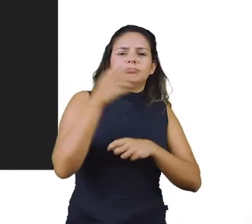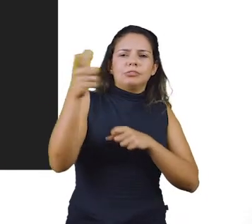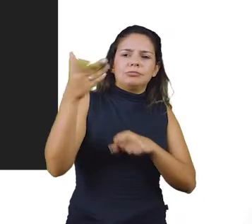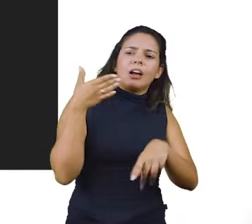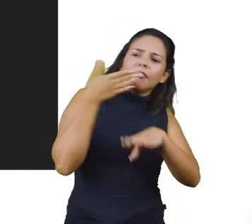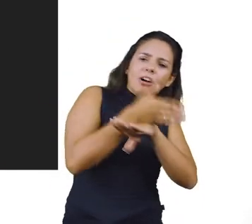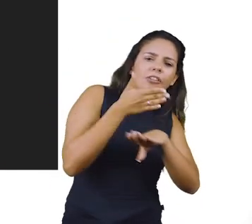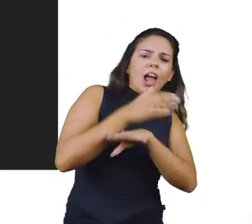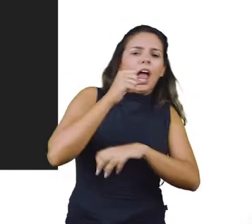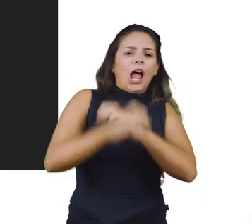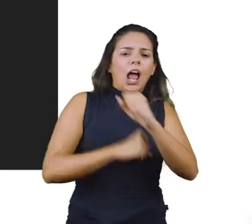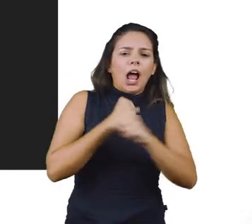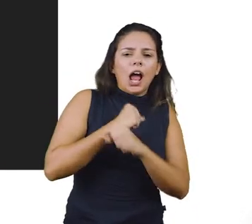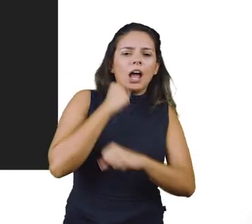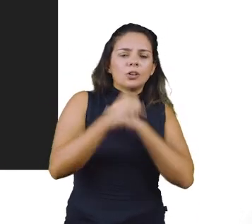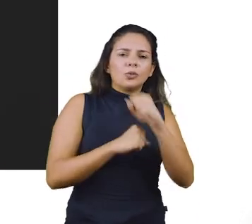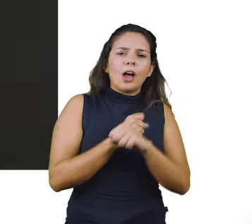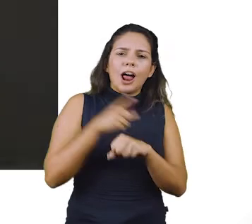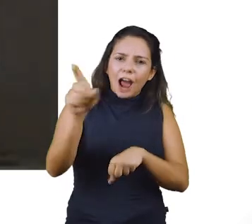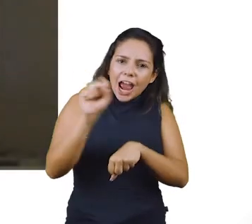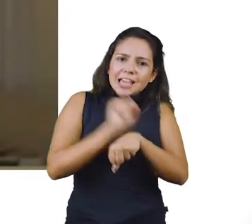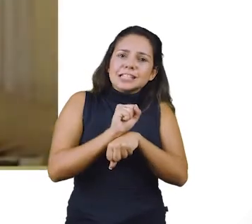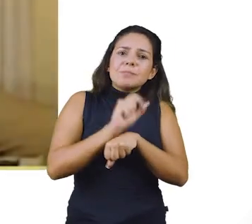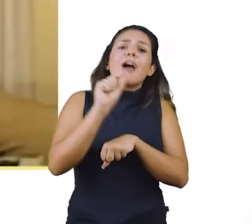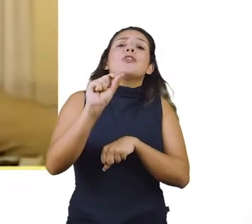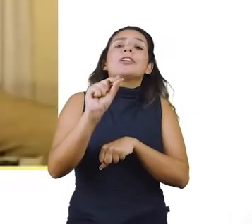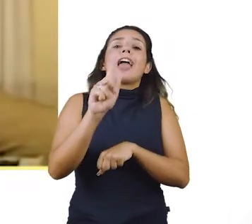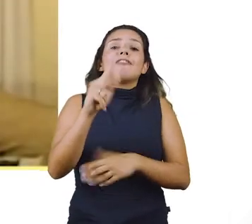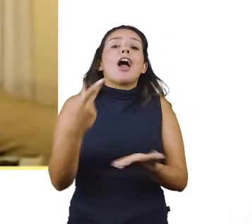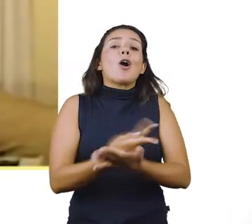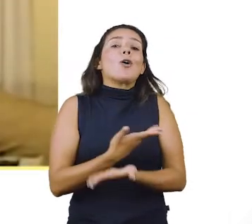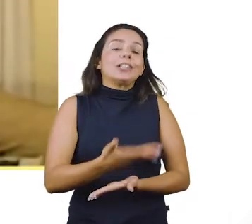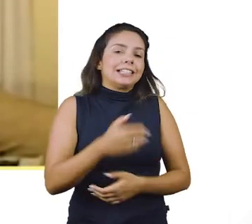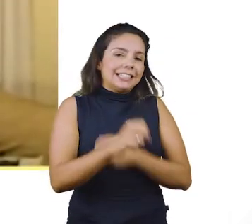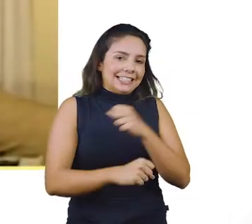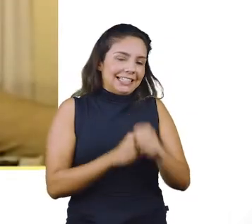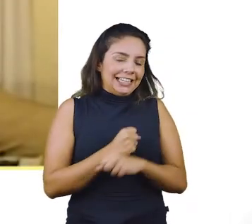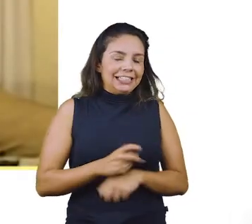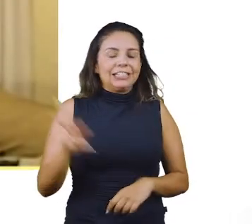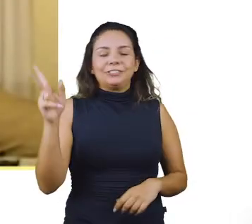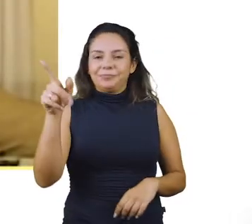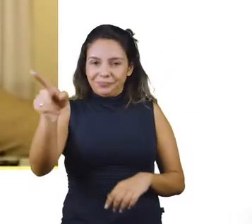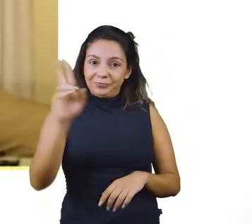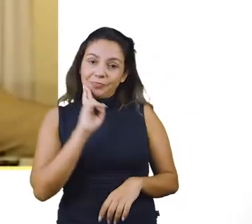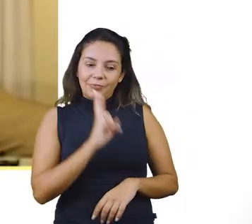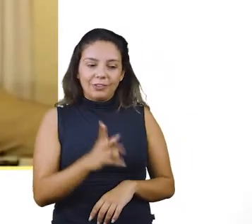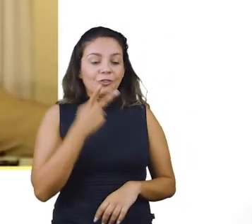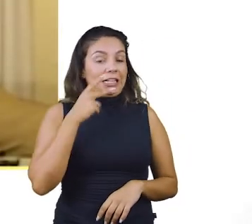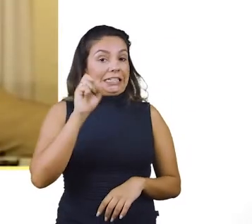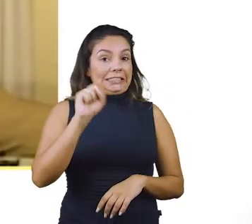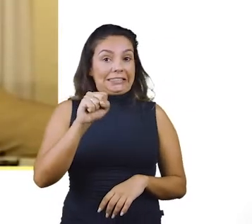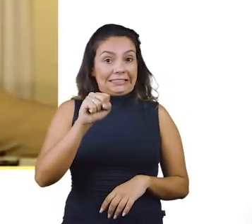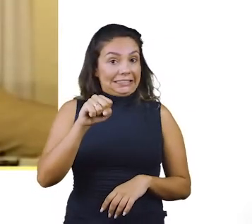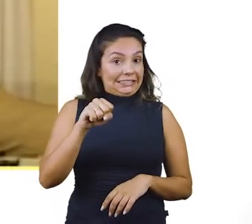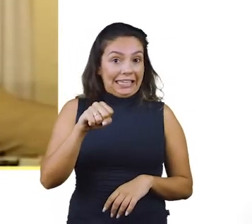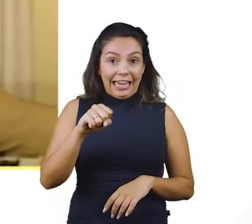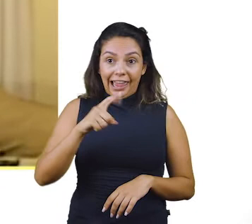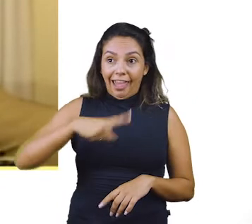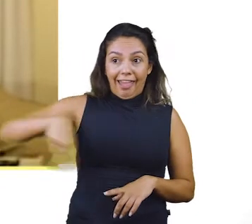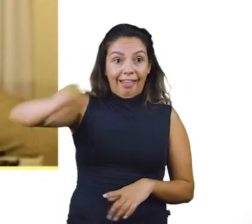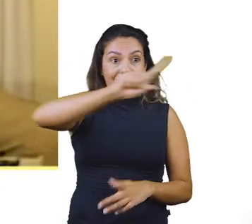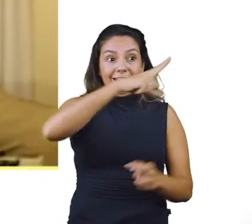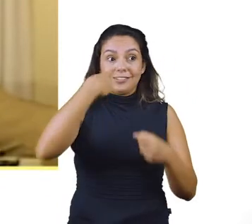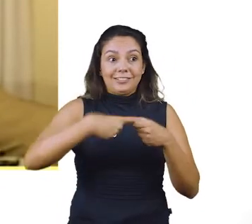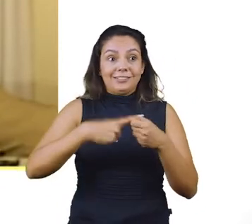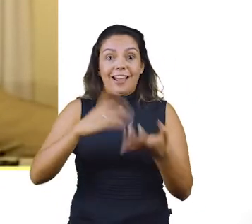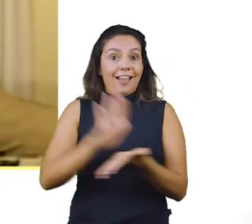esperado? Um momento sempre muito esperado pela cidade inteira, né, França? O que mais a gente está ouvindo aí nos últimos